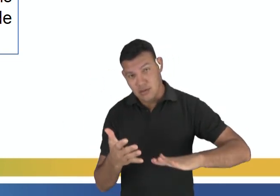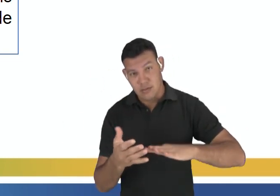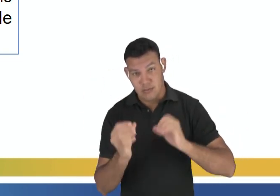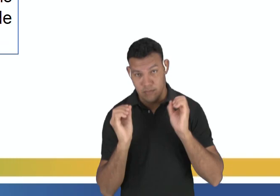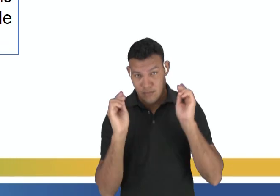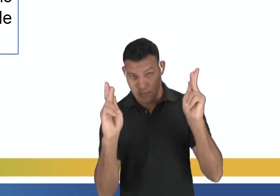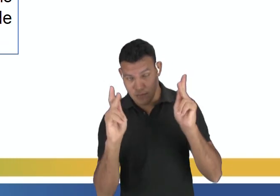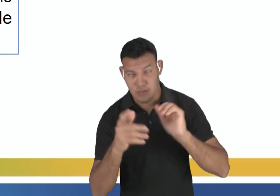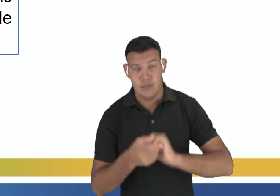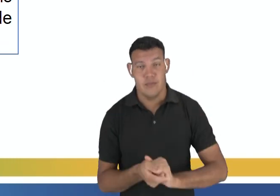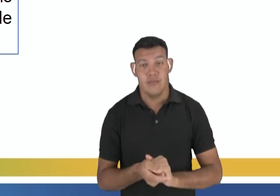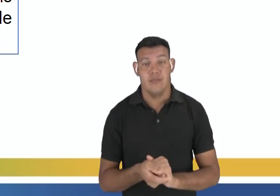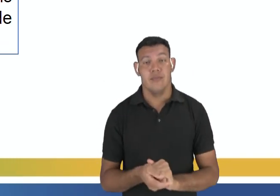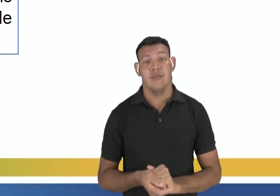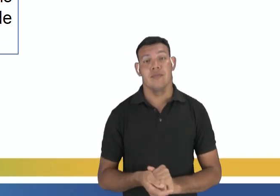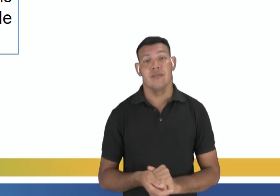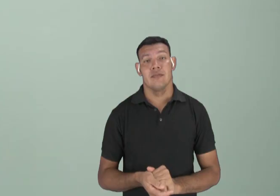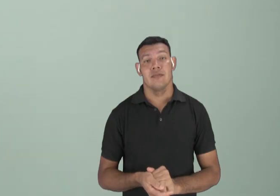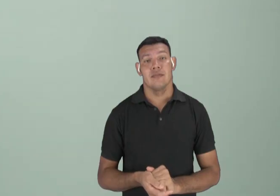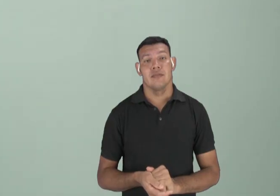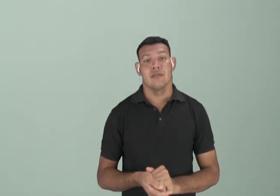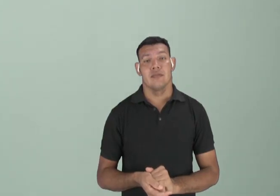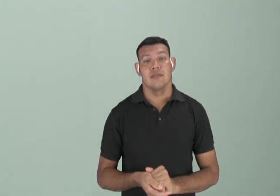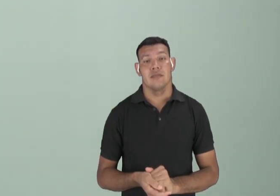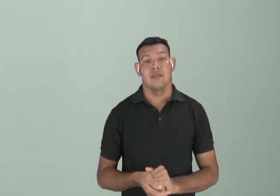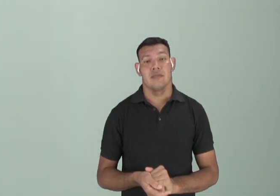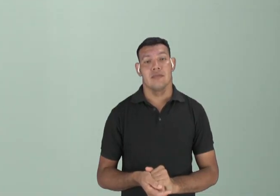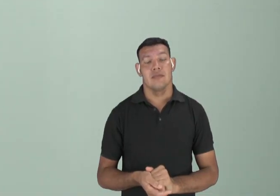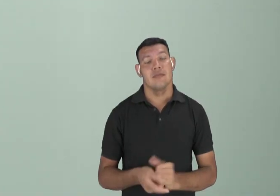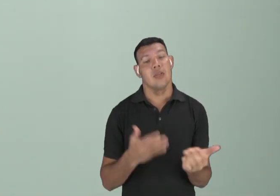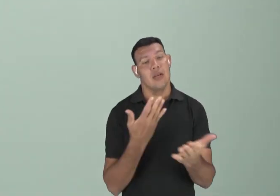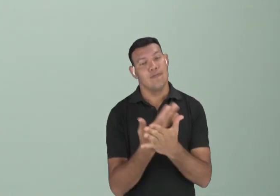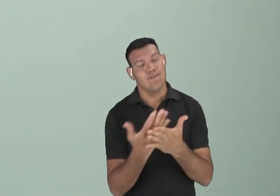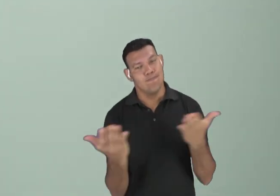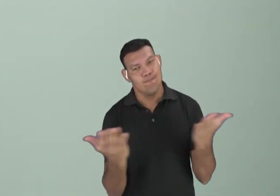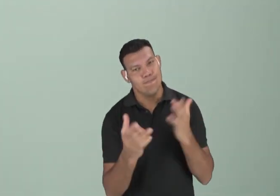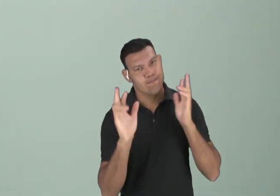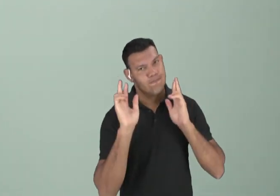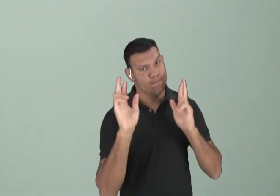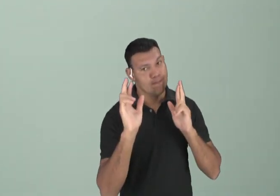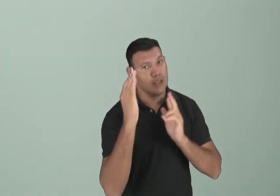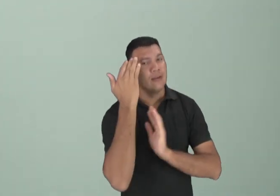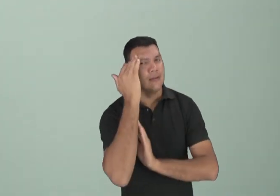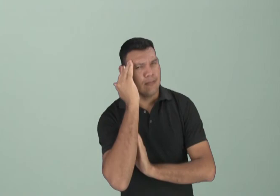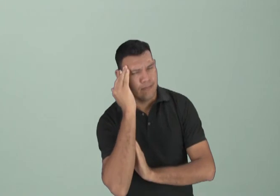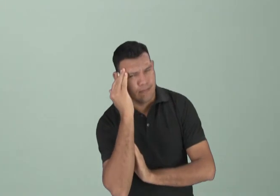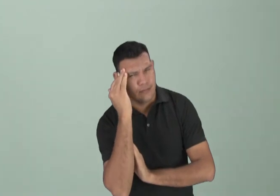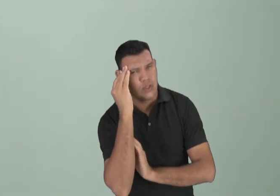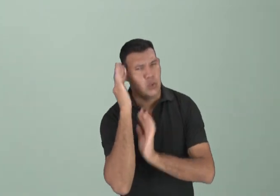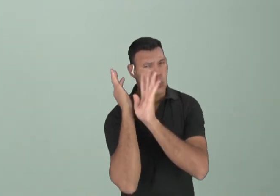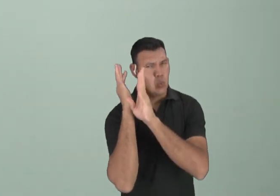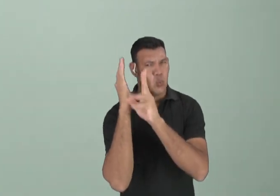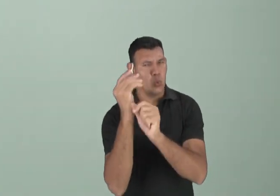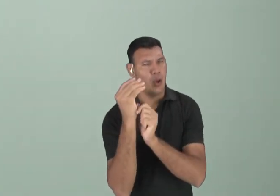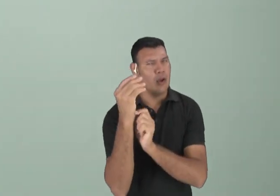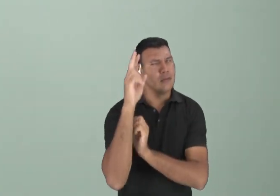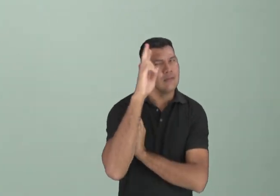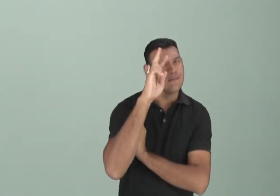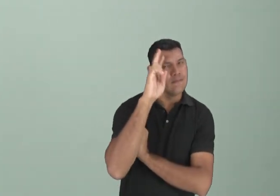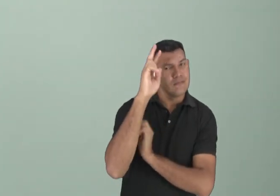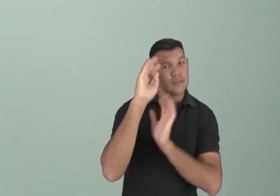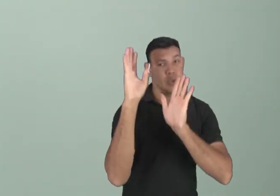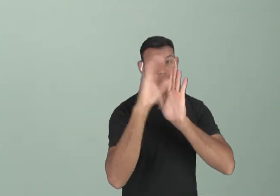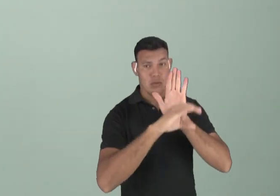de exercícios, ok? Então, voltando aqui para mim, essa foi a nossa aula de hoje. Espero que você tenha compreendido